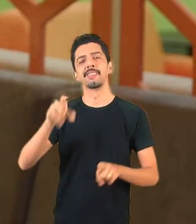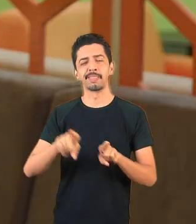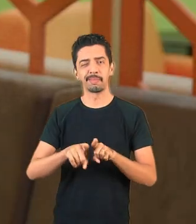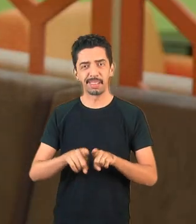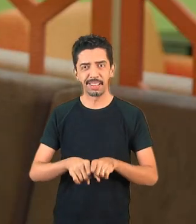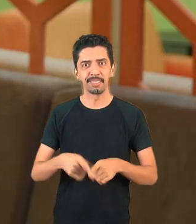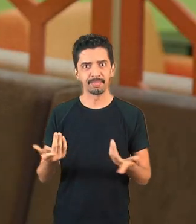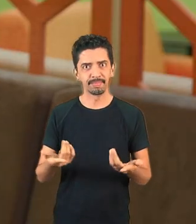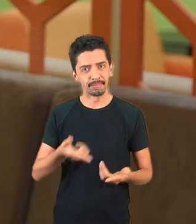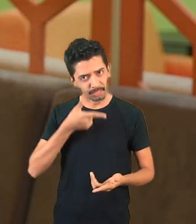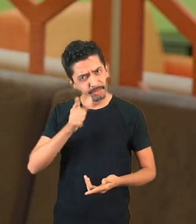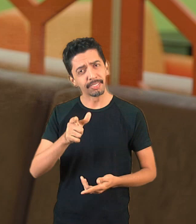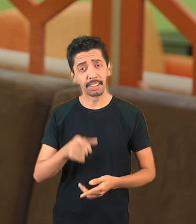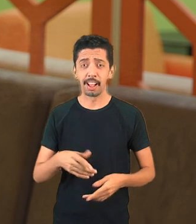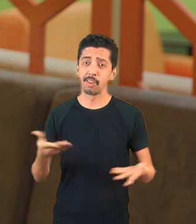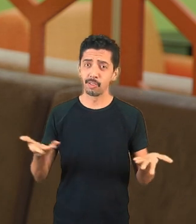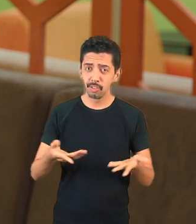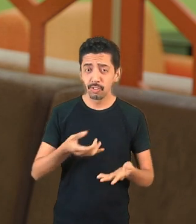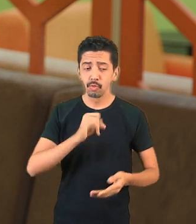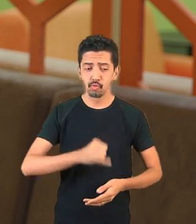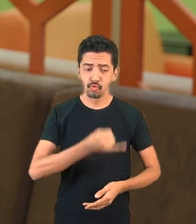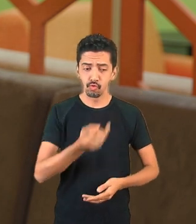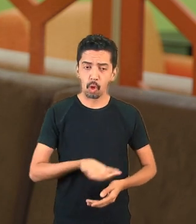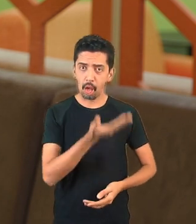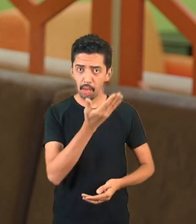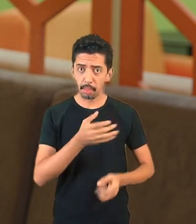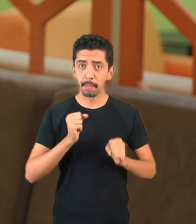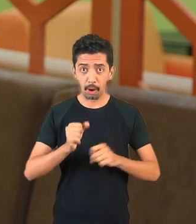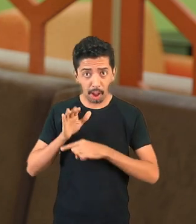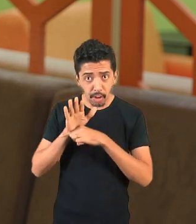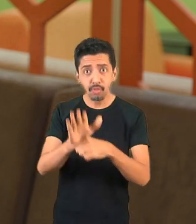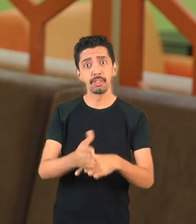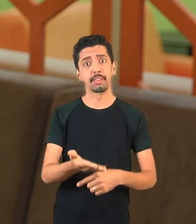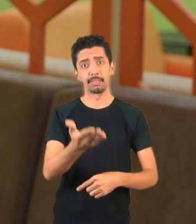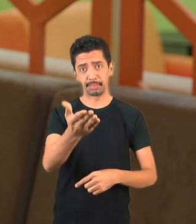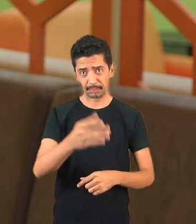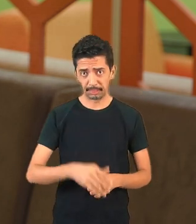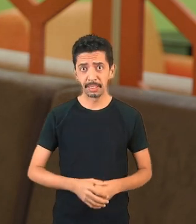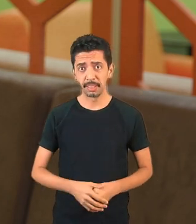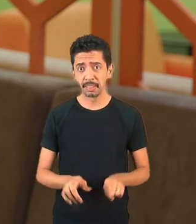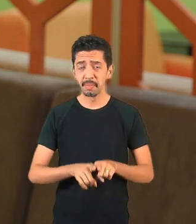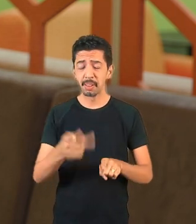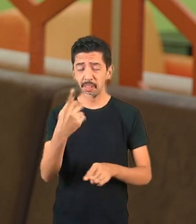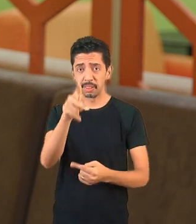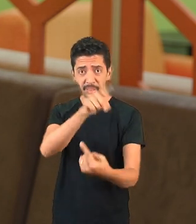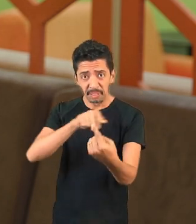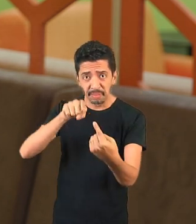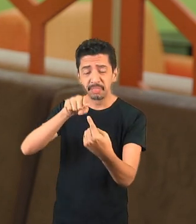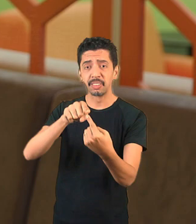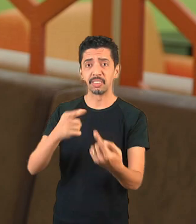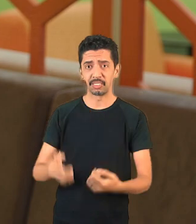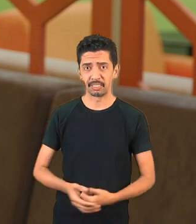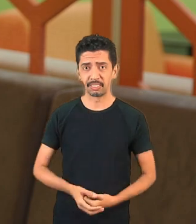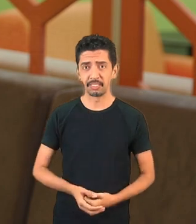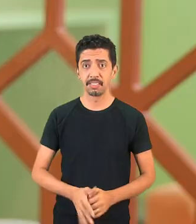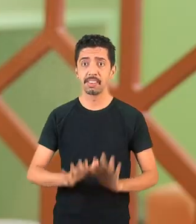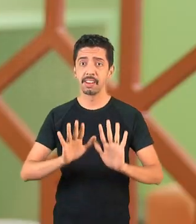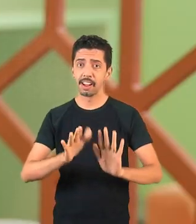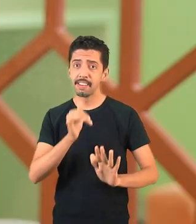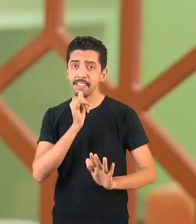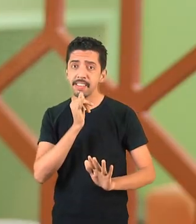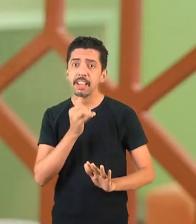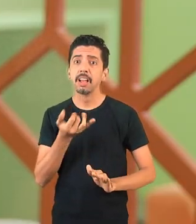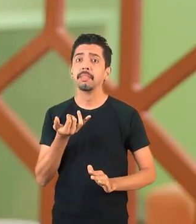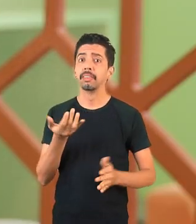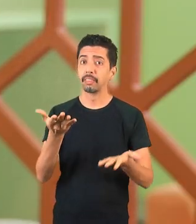espírito. Então você aprendeu que os juros altos podem sim estar a seu favor, a favor dos seus propósitos. Agora